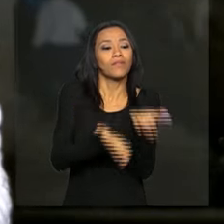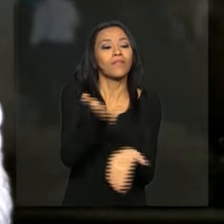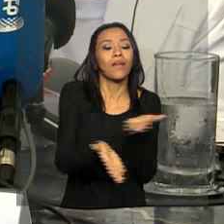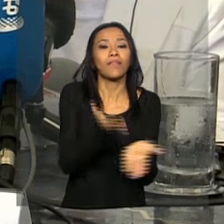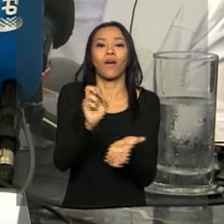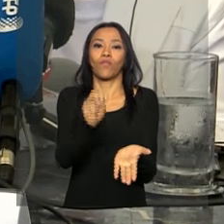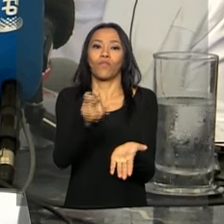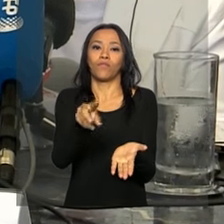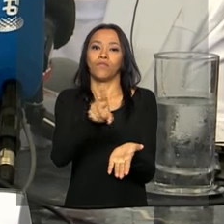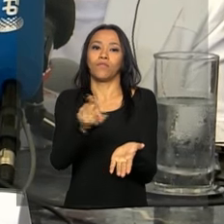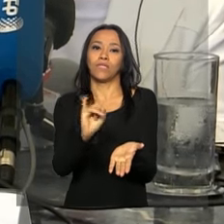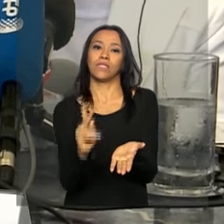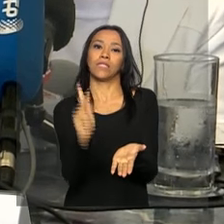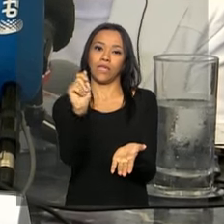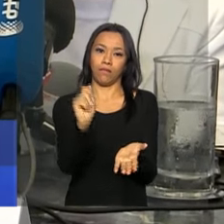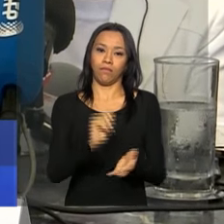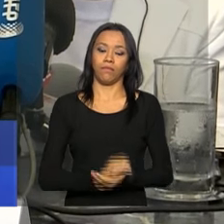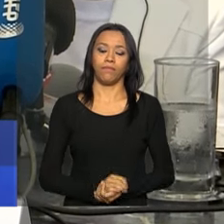vírus. Nós